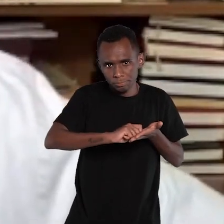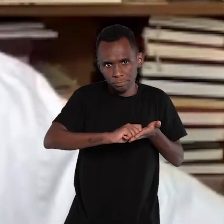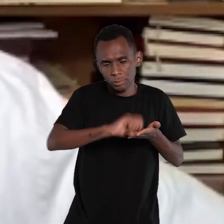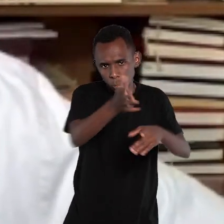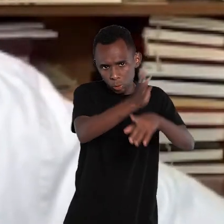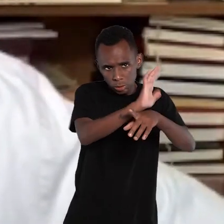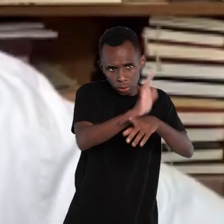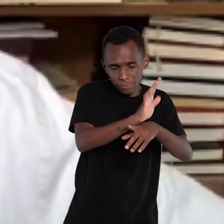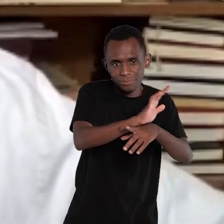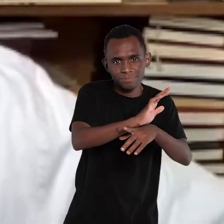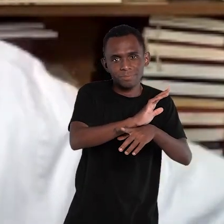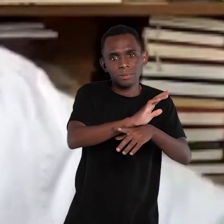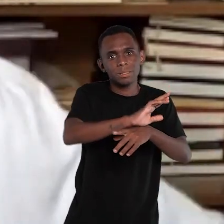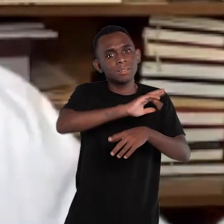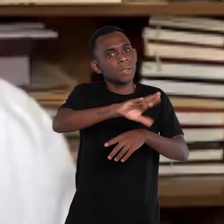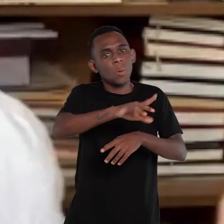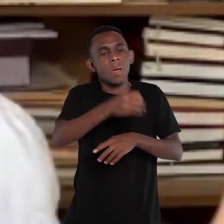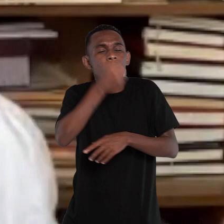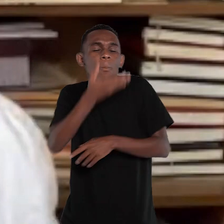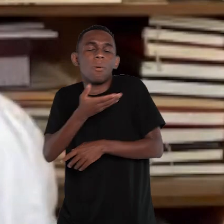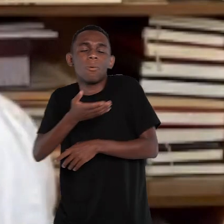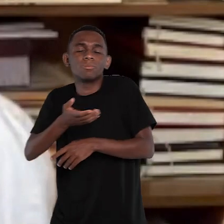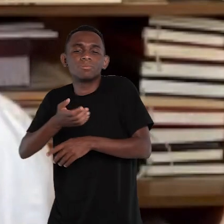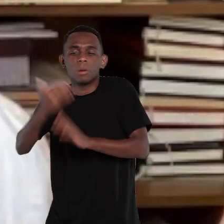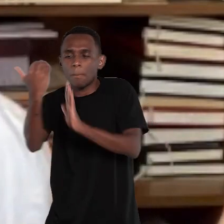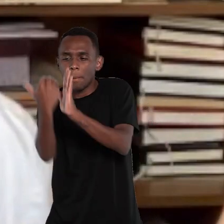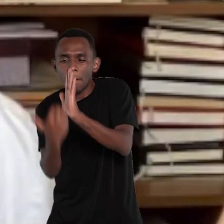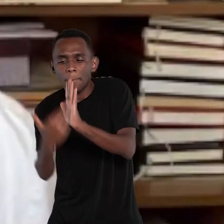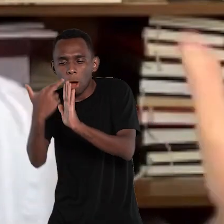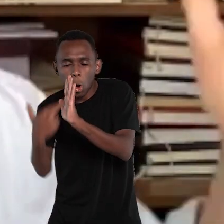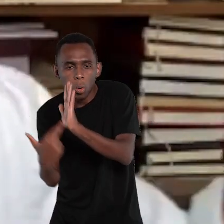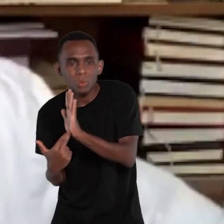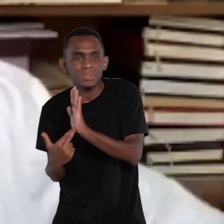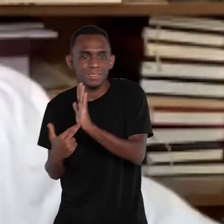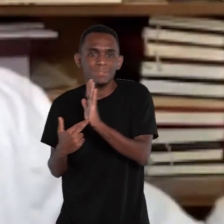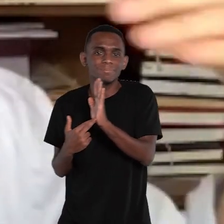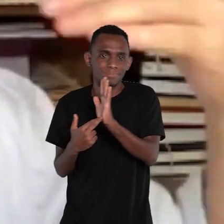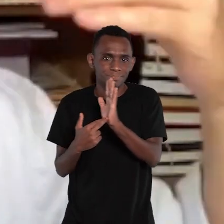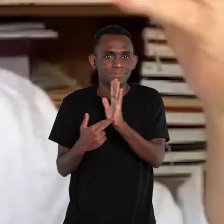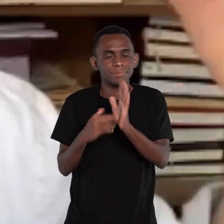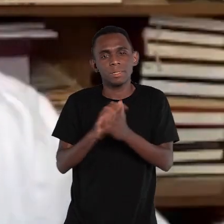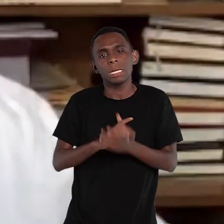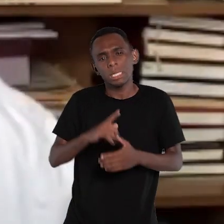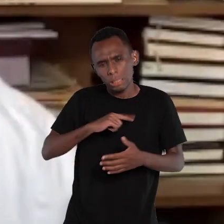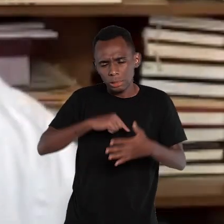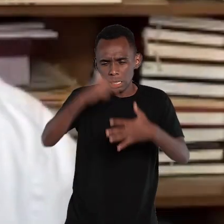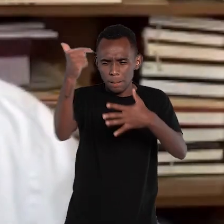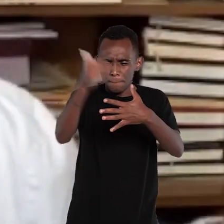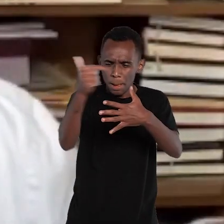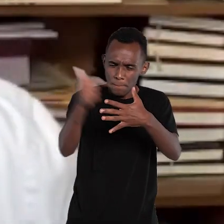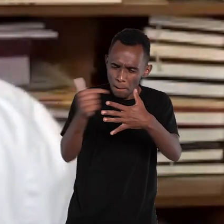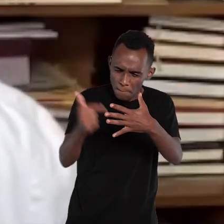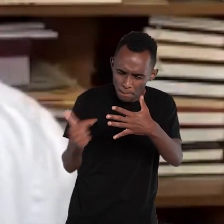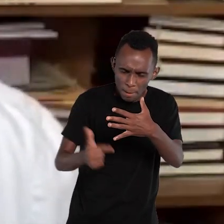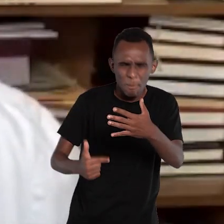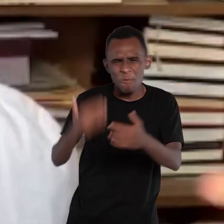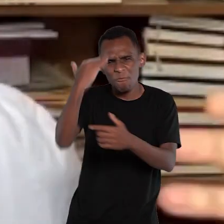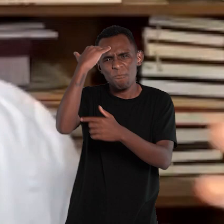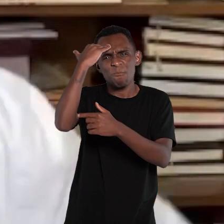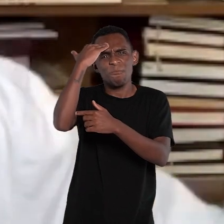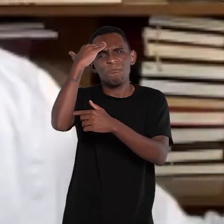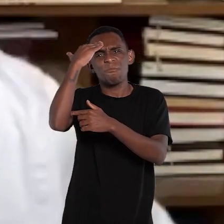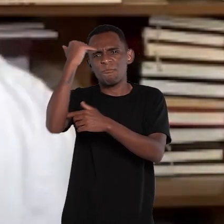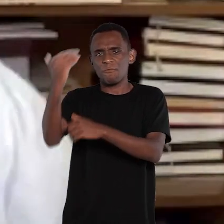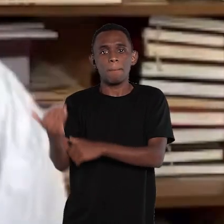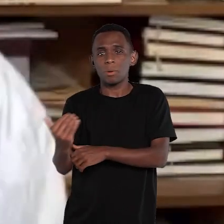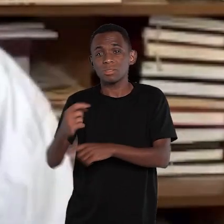nos confirmar isso, não necessariamente vira um bom roteirista. Os grandes passaram por Hollywood, o Raymond Chandler, Faulkner,